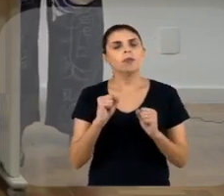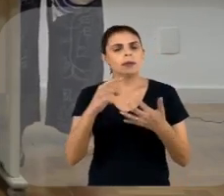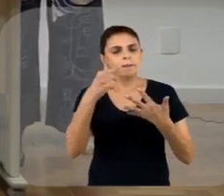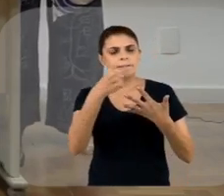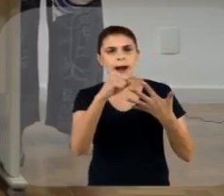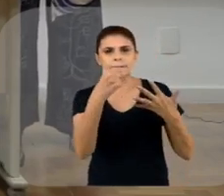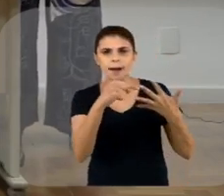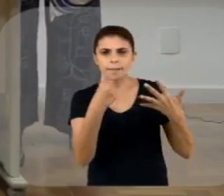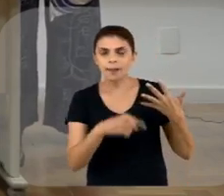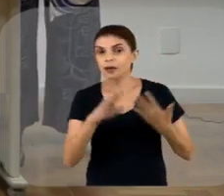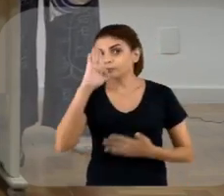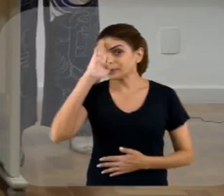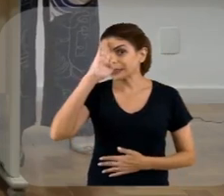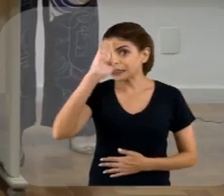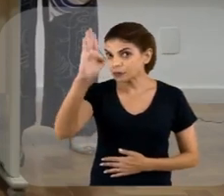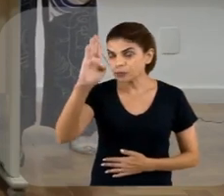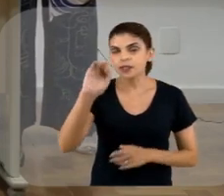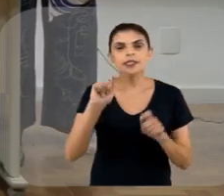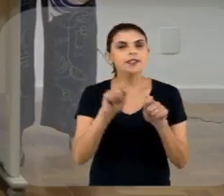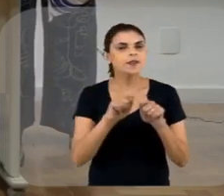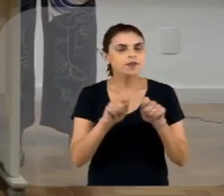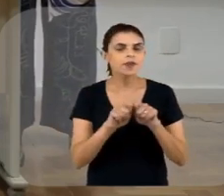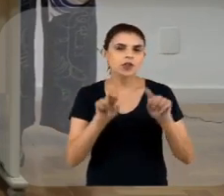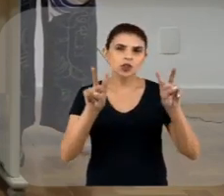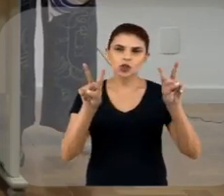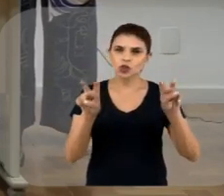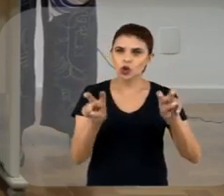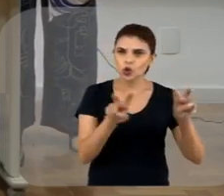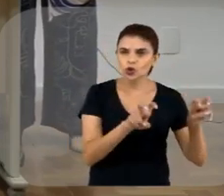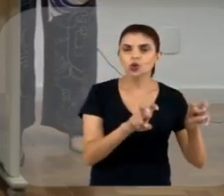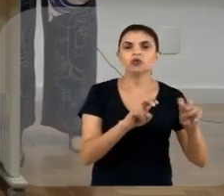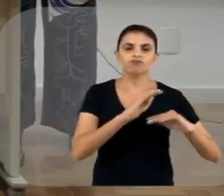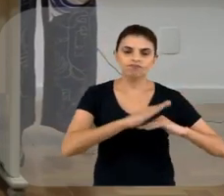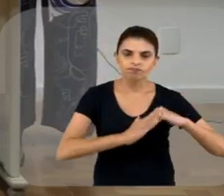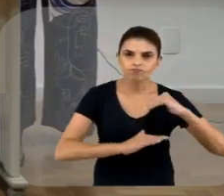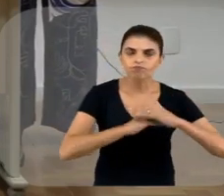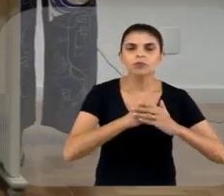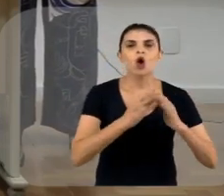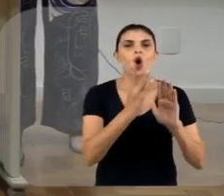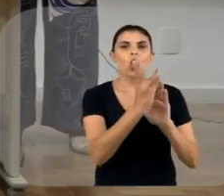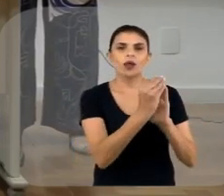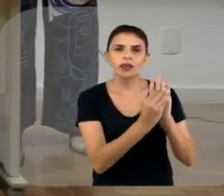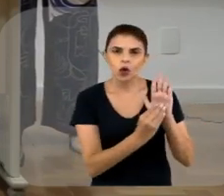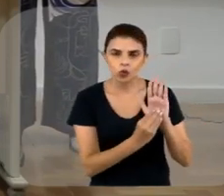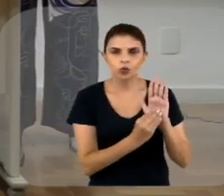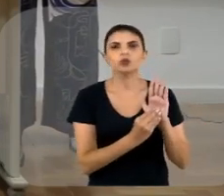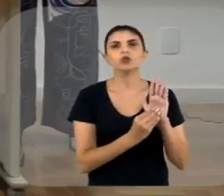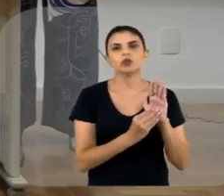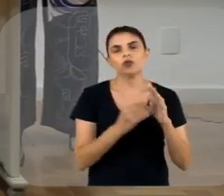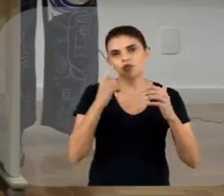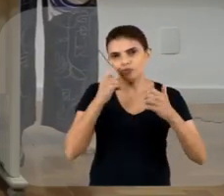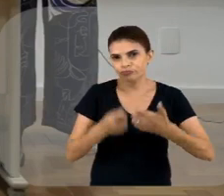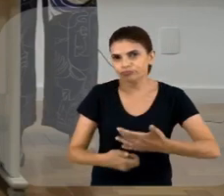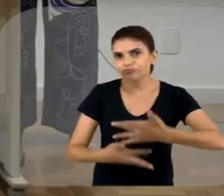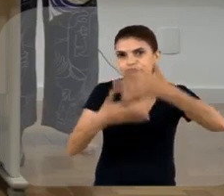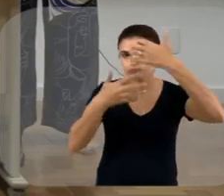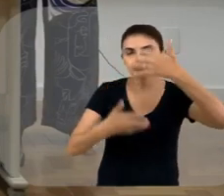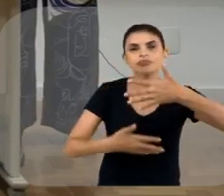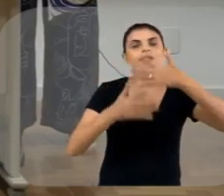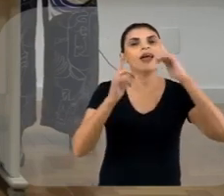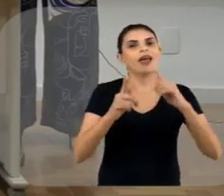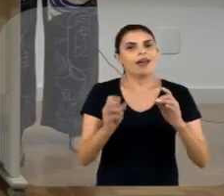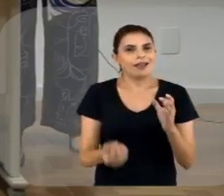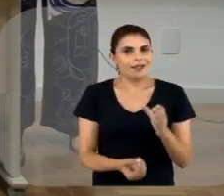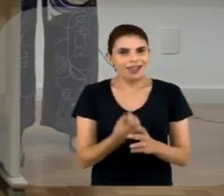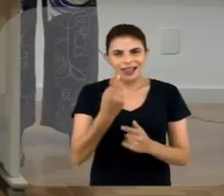pontos principais quando a gente fala de construção de conteúdo, né? Essa parte mesmo, que é a